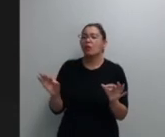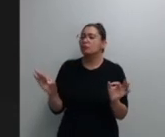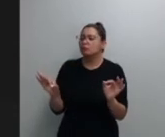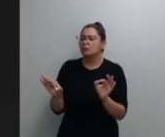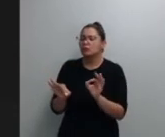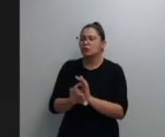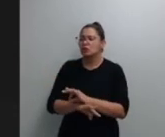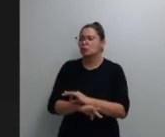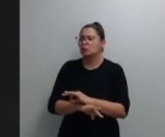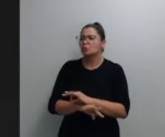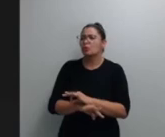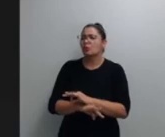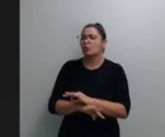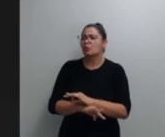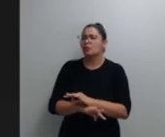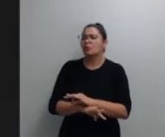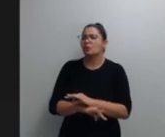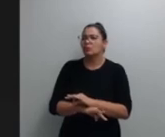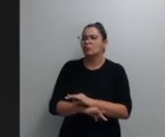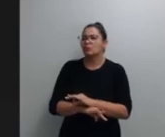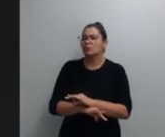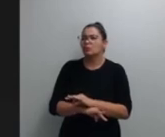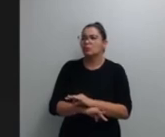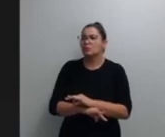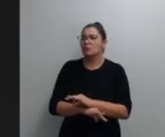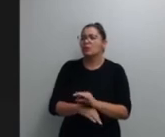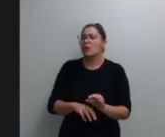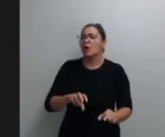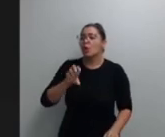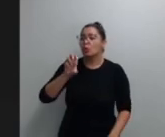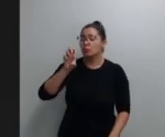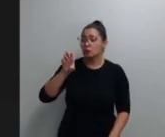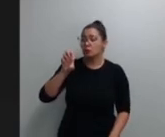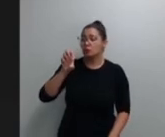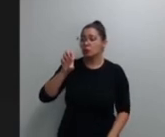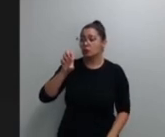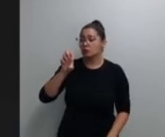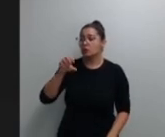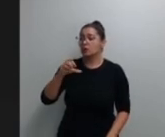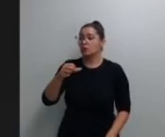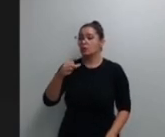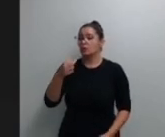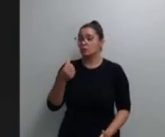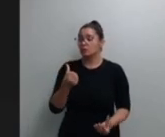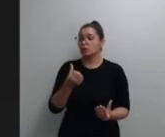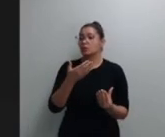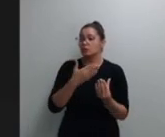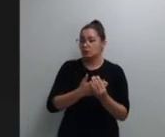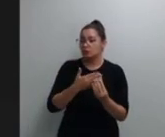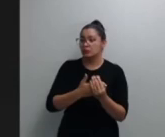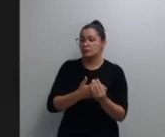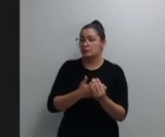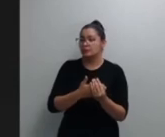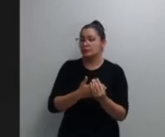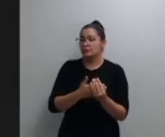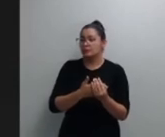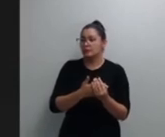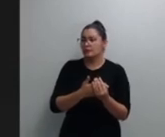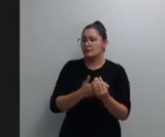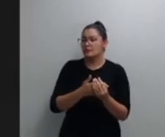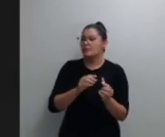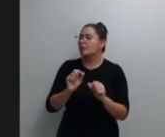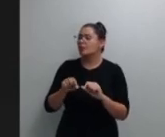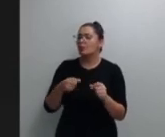aquele caso que pende de apresenta é o cinco e o seis é o cinco e o seis não sei se haveria outro